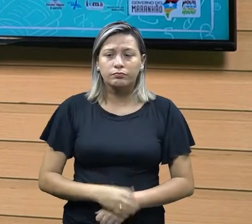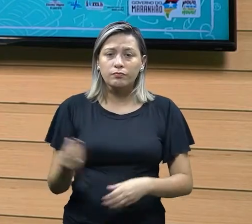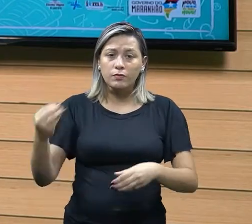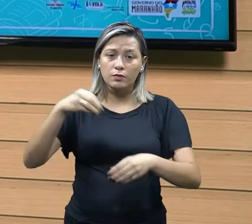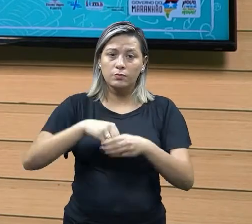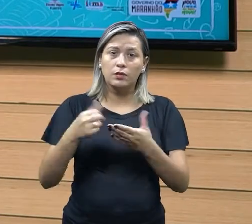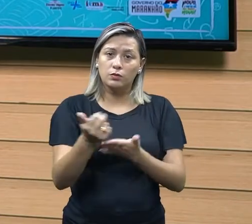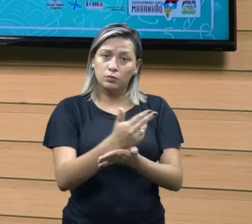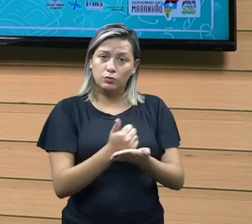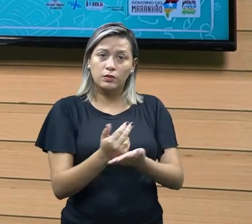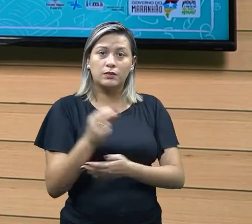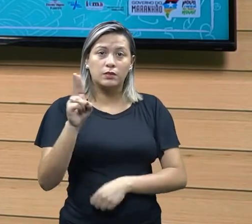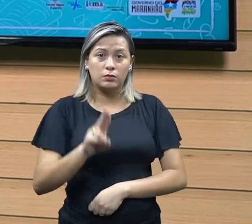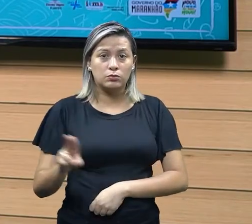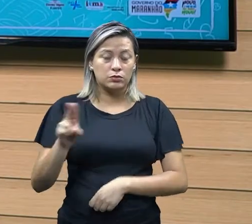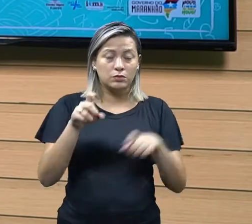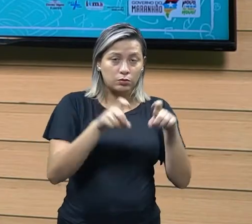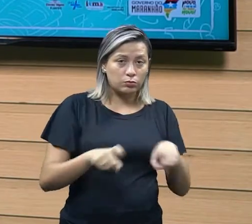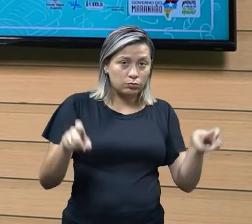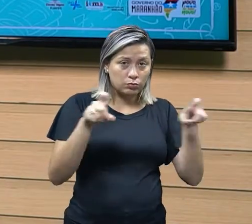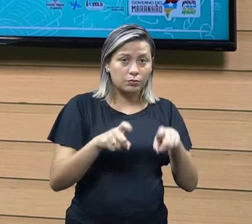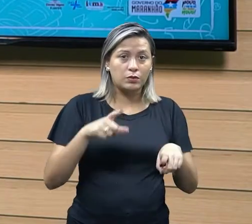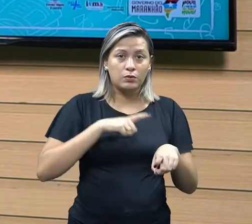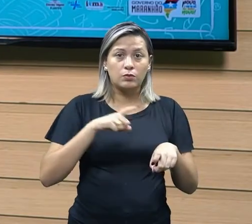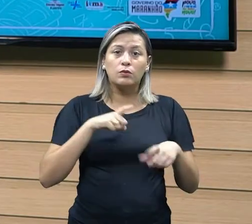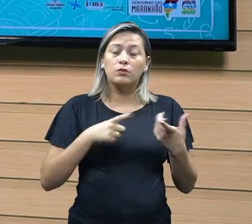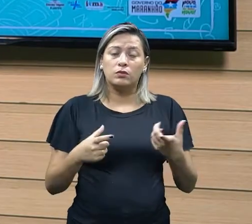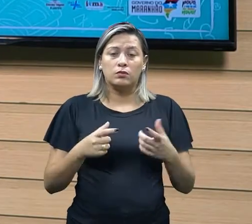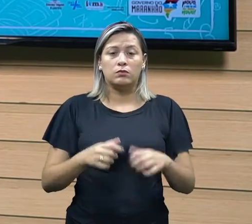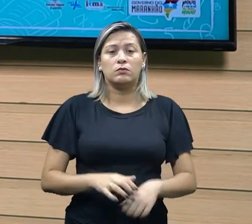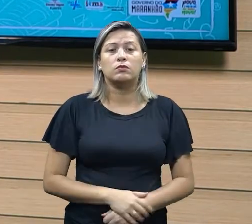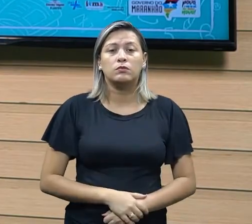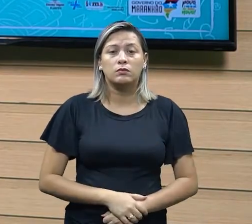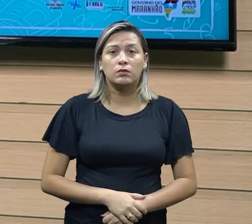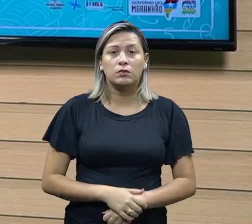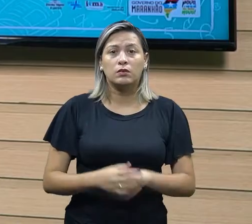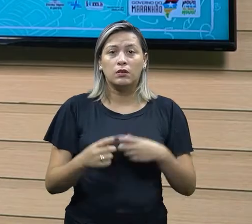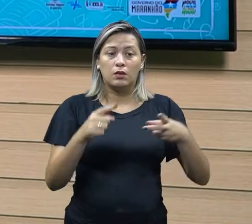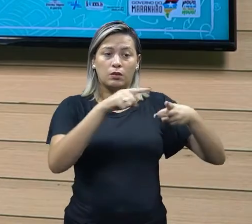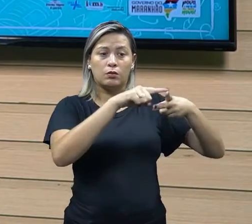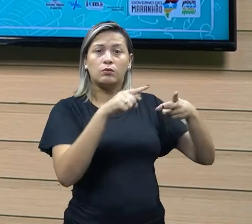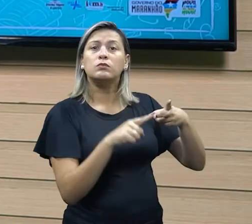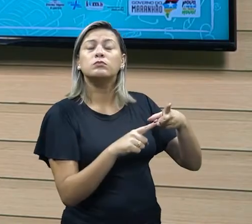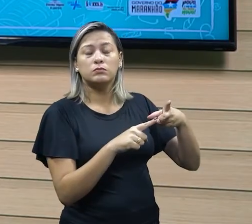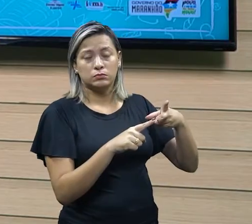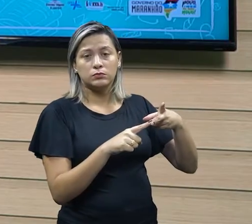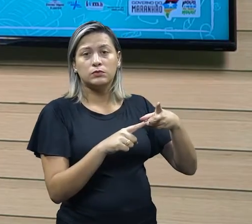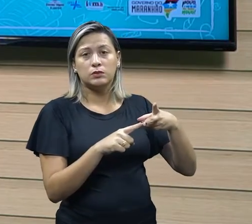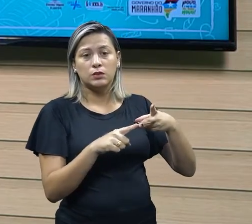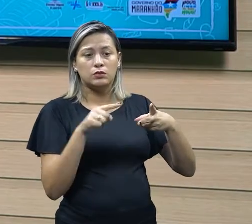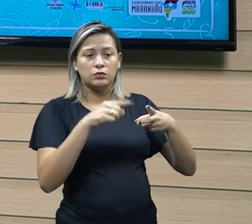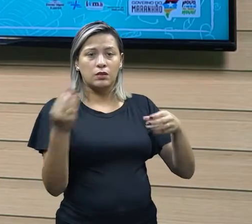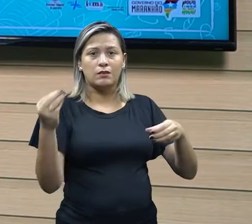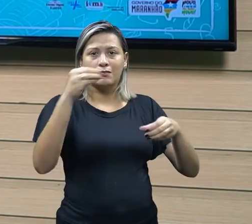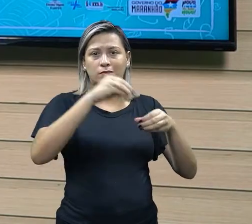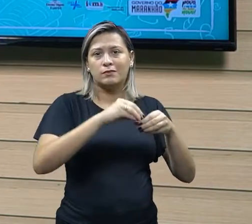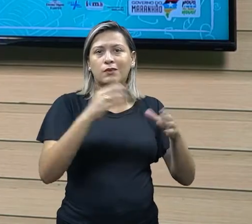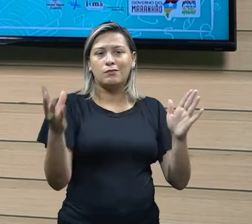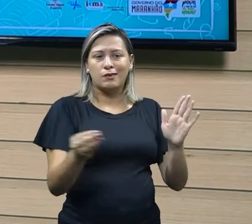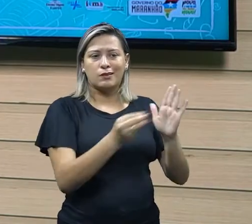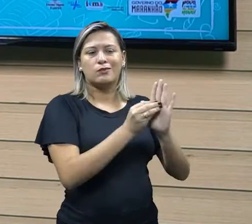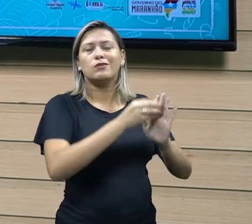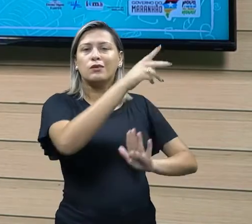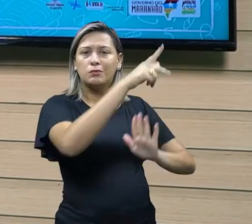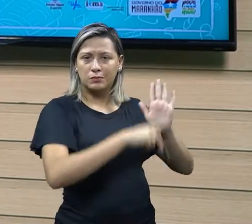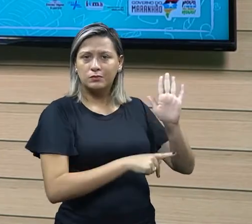AutoCAD, nós temos 2 ambientes de plotagem. A gente vai colocar os nossos projetos, nosso trabalho. A gente